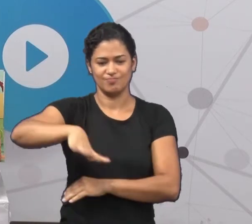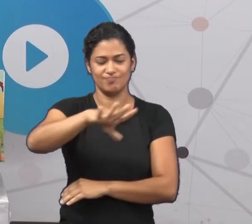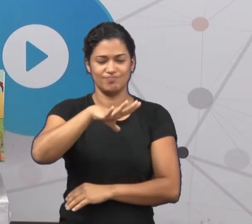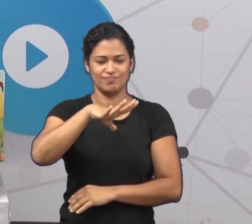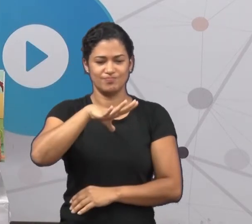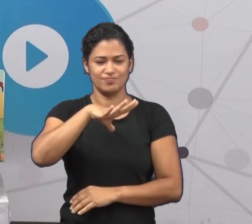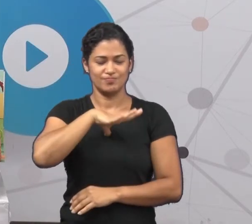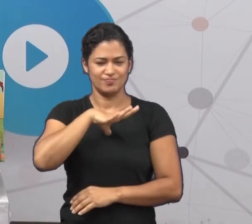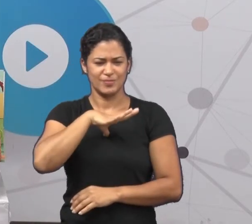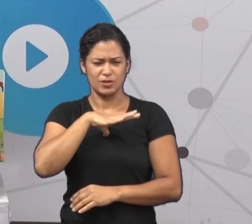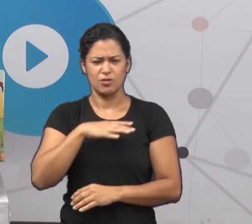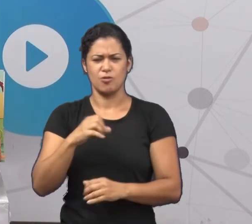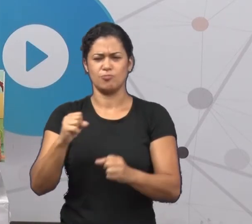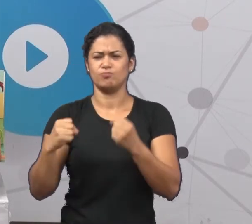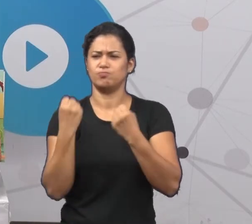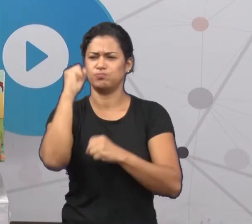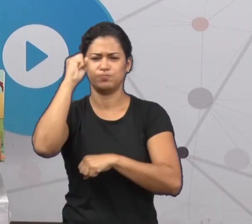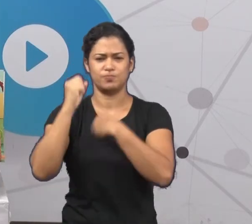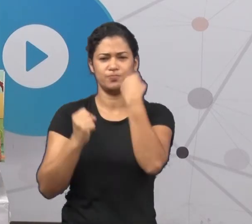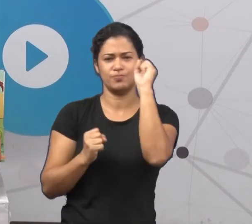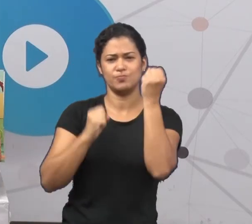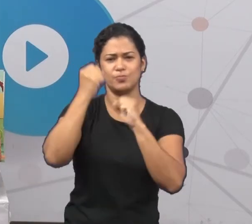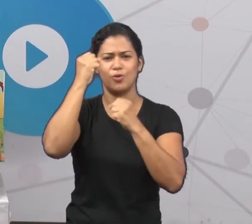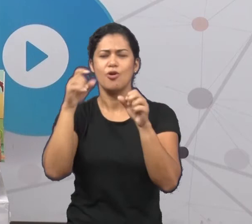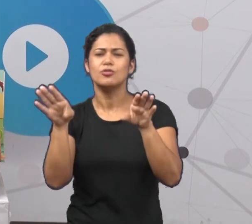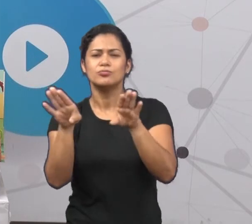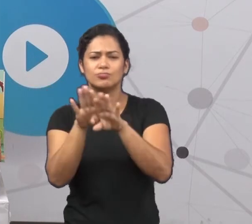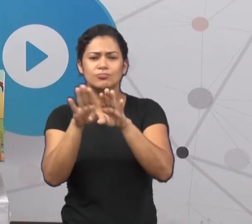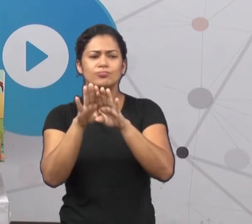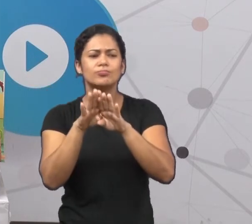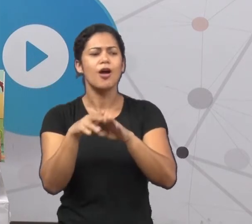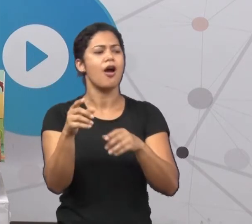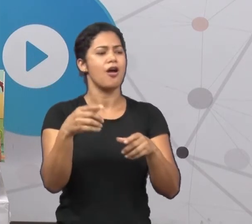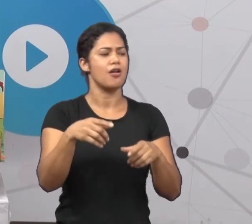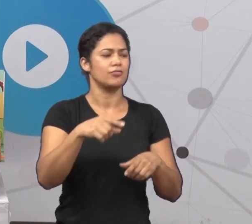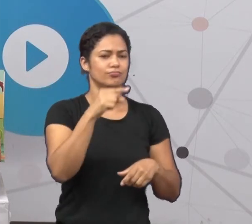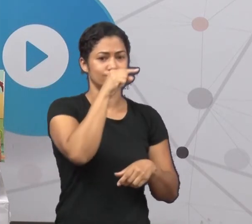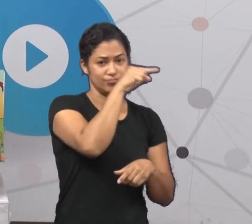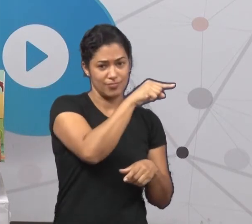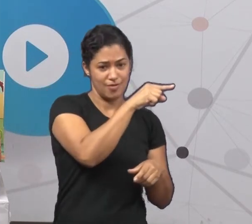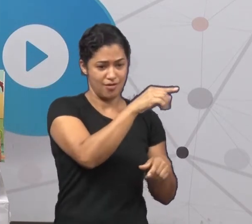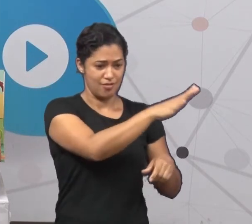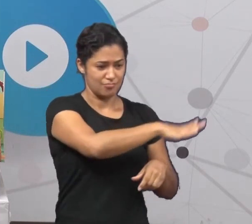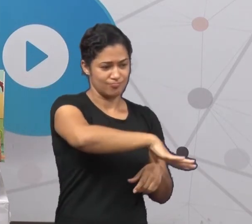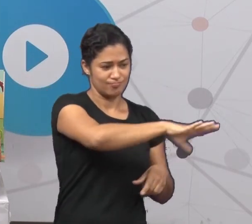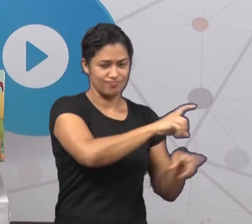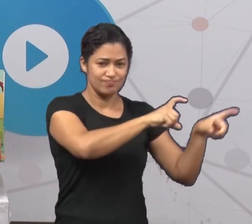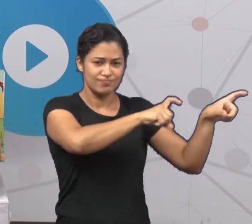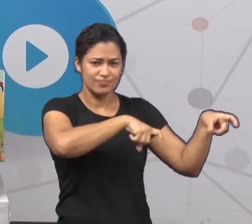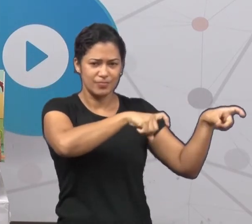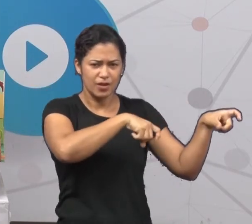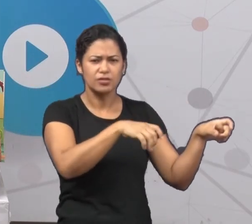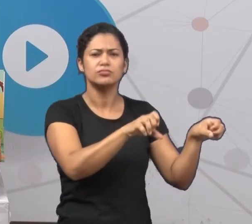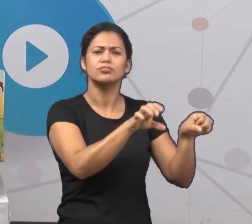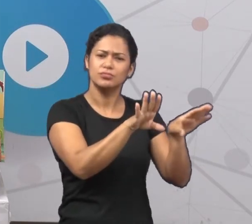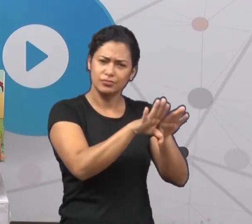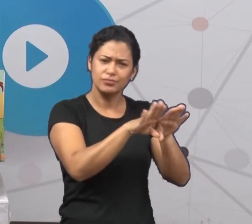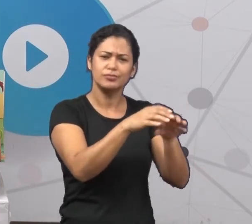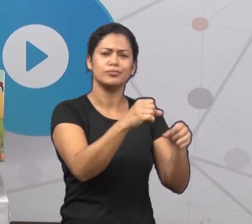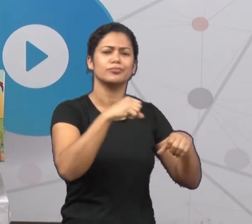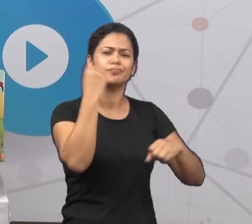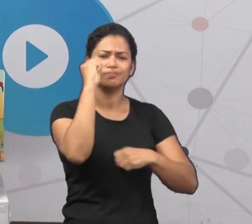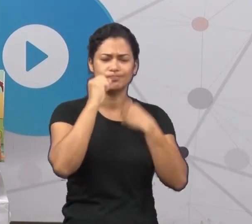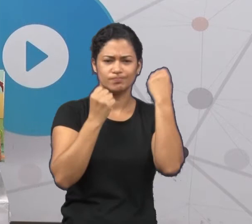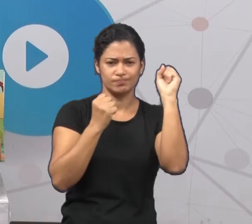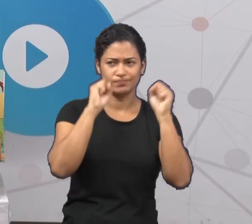tem muitas indústrias, mas lá na zona rural também tem indústria. Também é possível encontrar várias